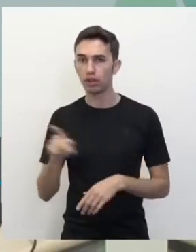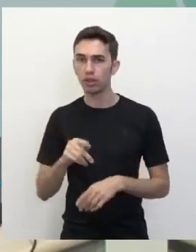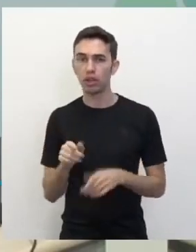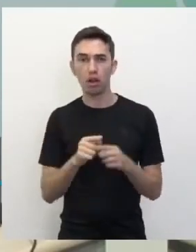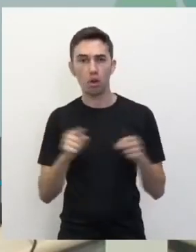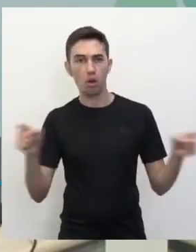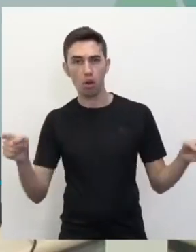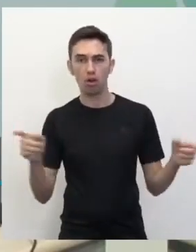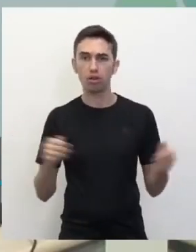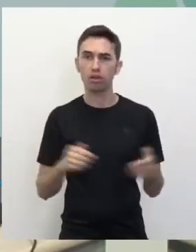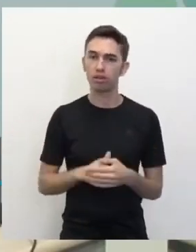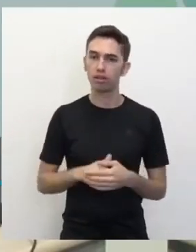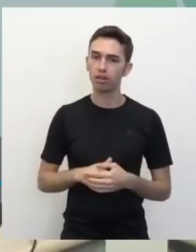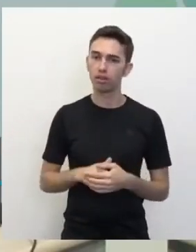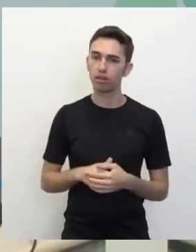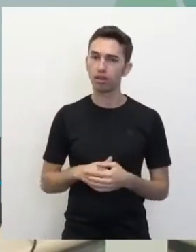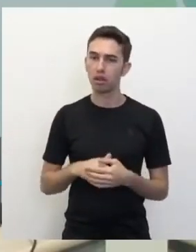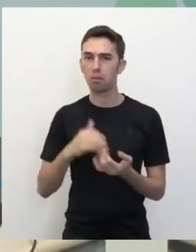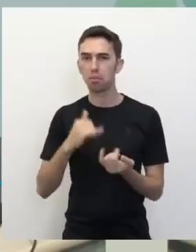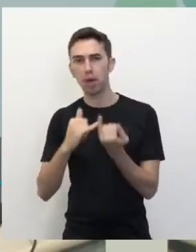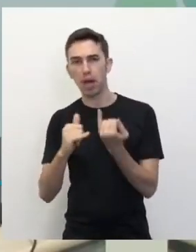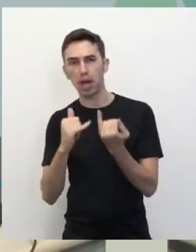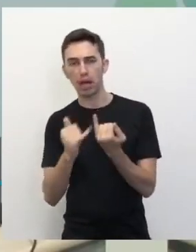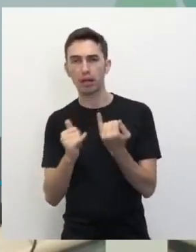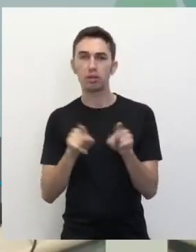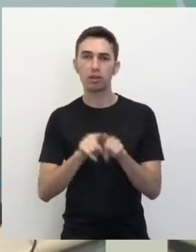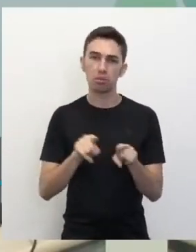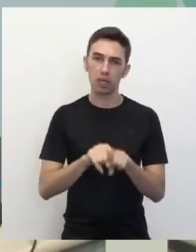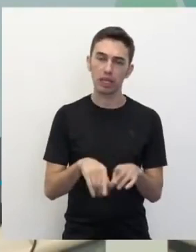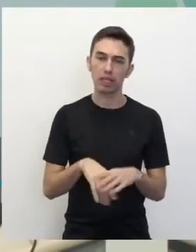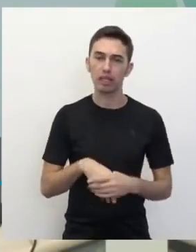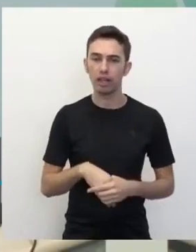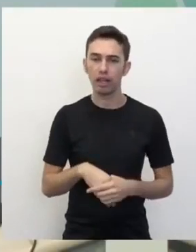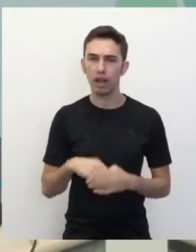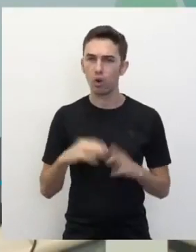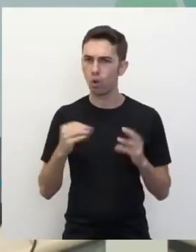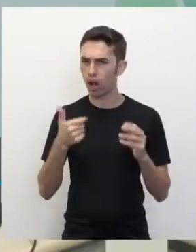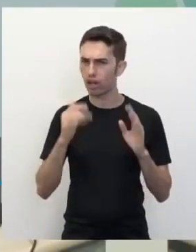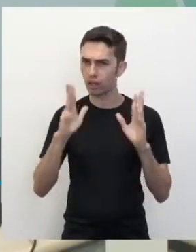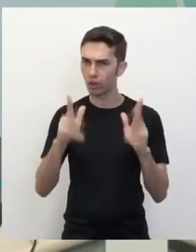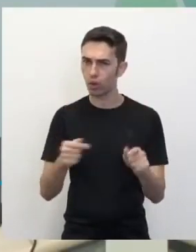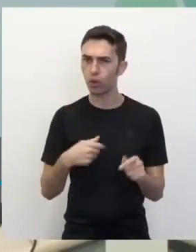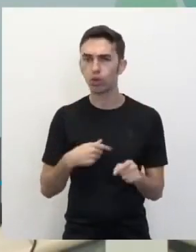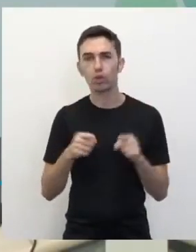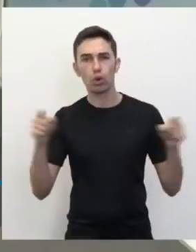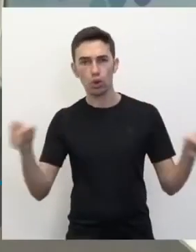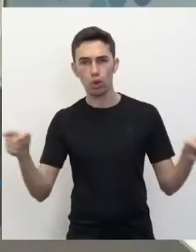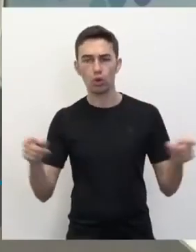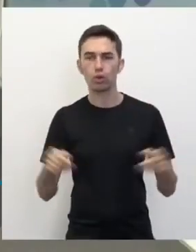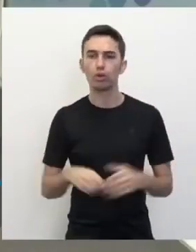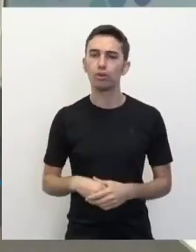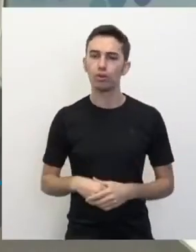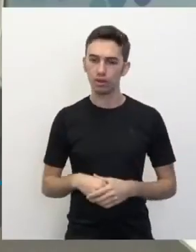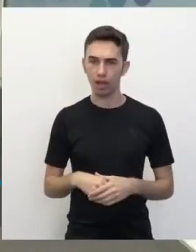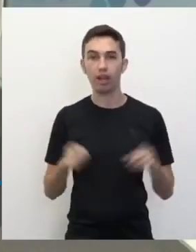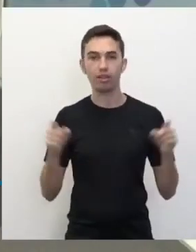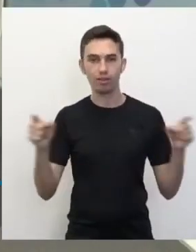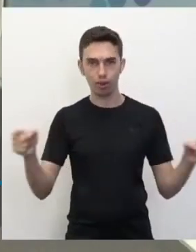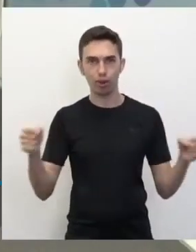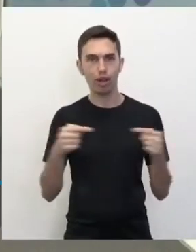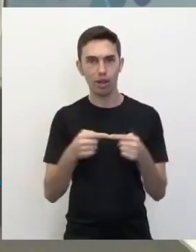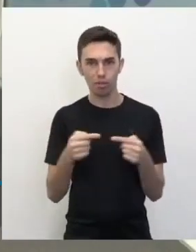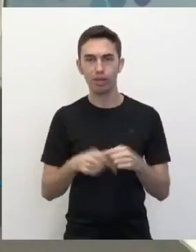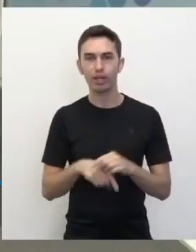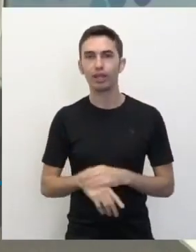Então ficou, encontrei médio também, mas a maioria aqui colocando longo. Longo, turma. Longo.